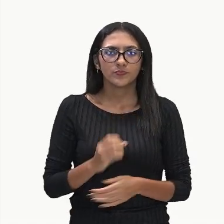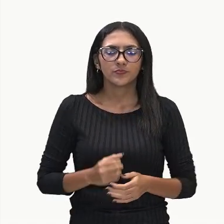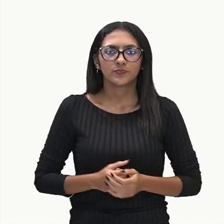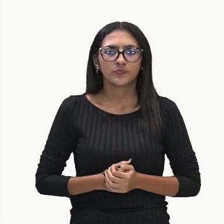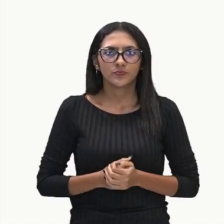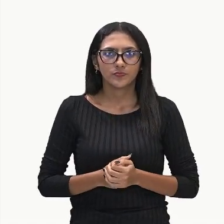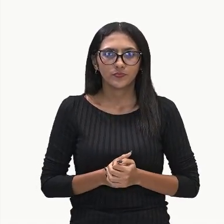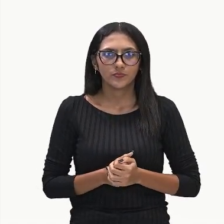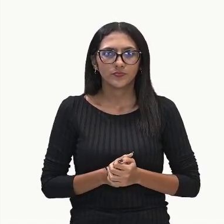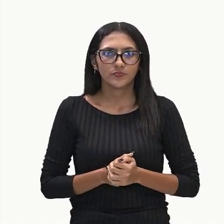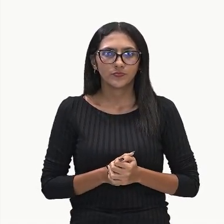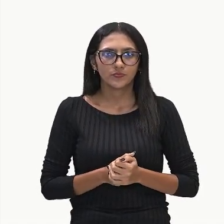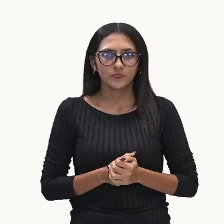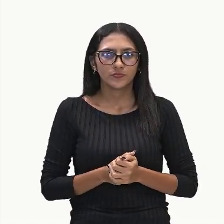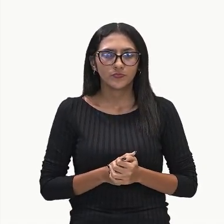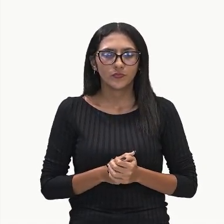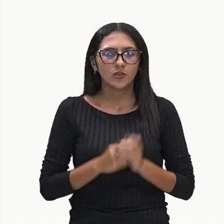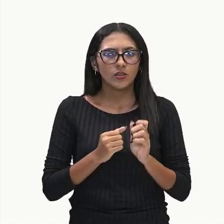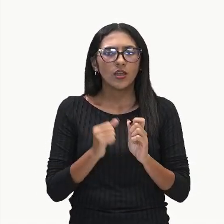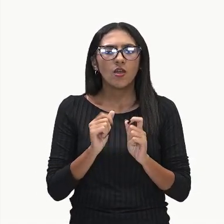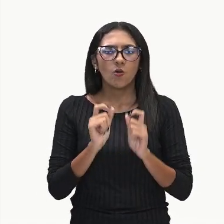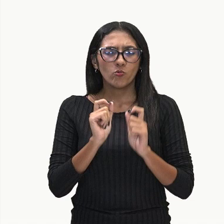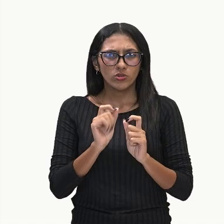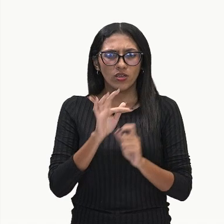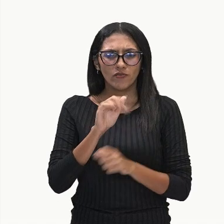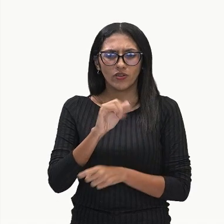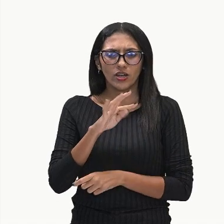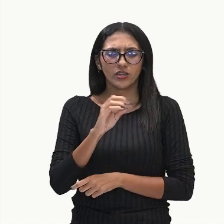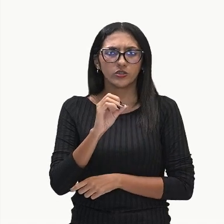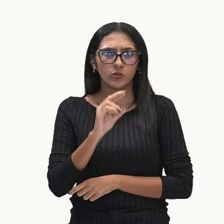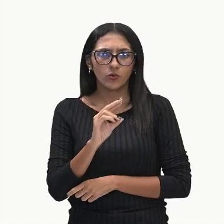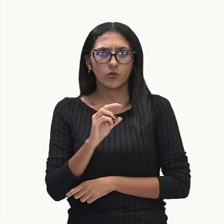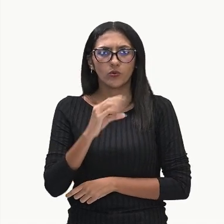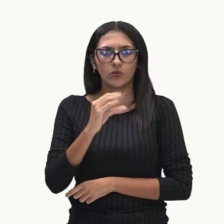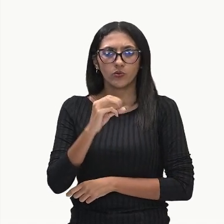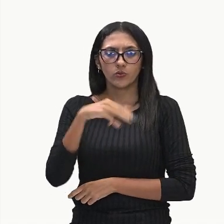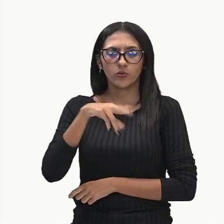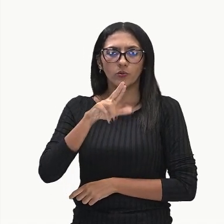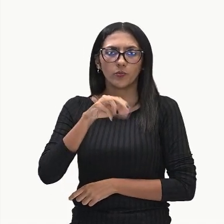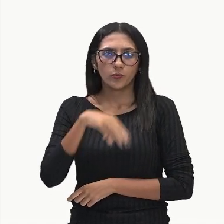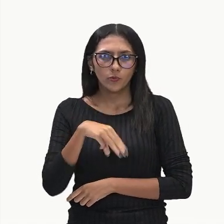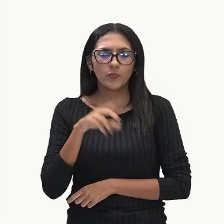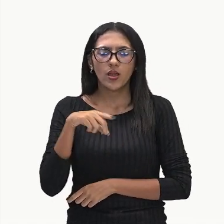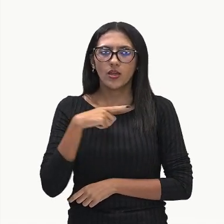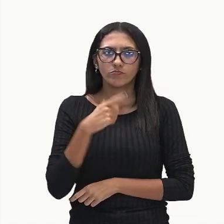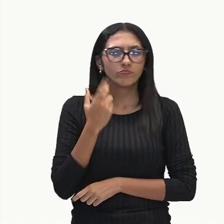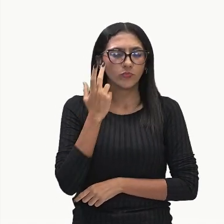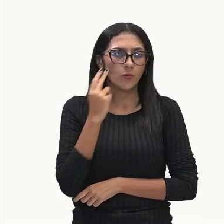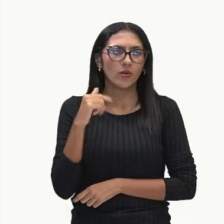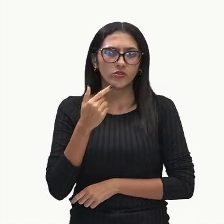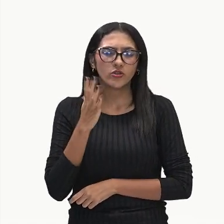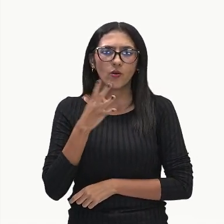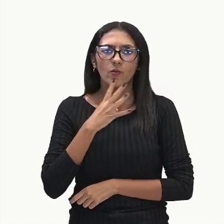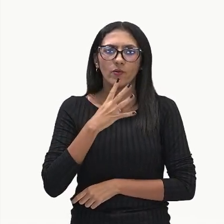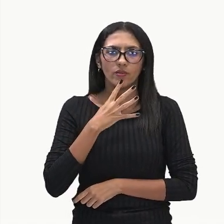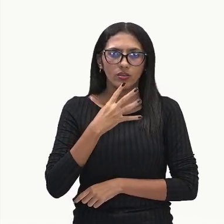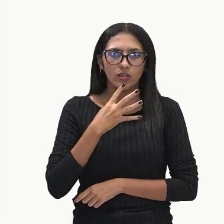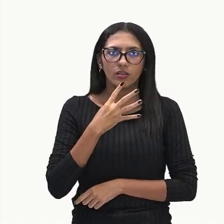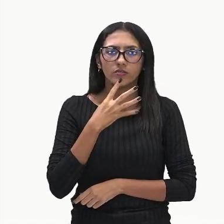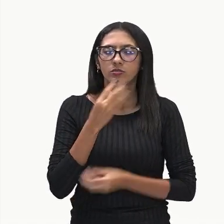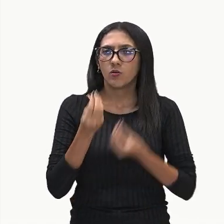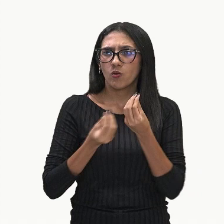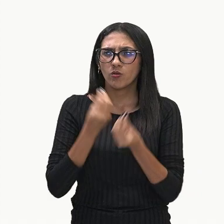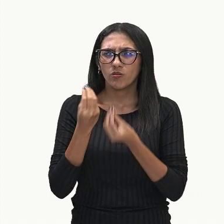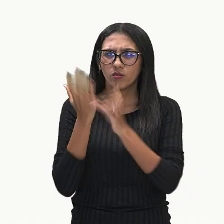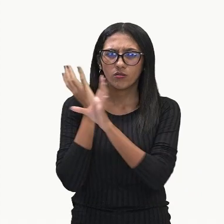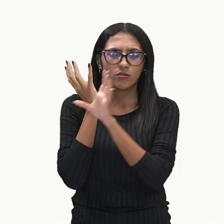quem? Com um fator comum, que é um caso de fatoração. Então, primeiramente, para